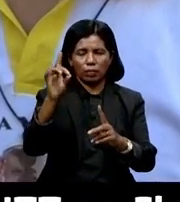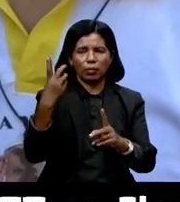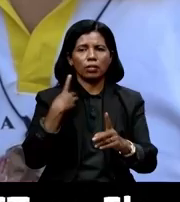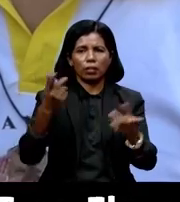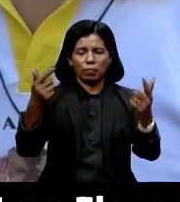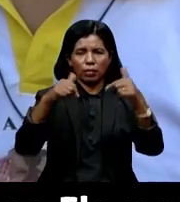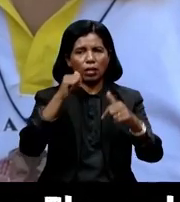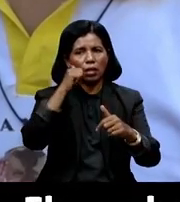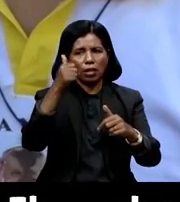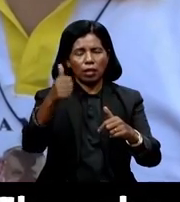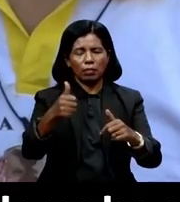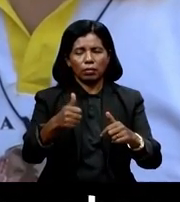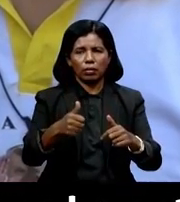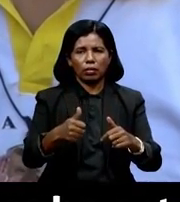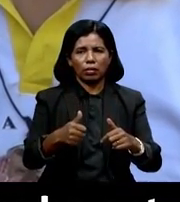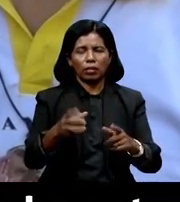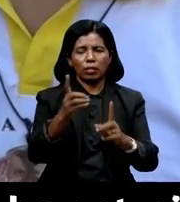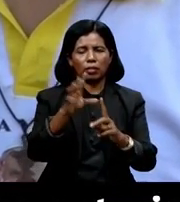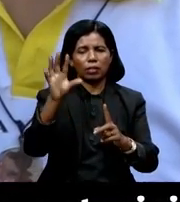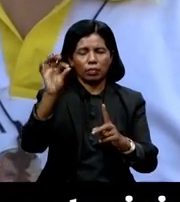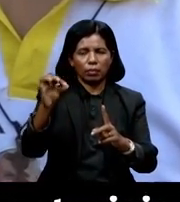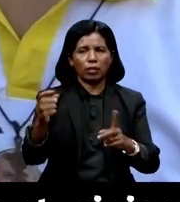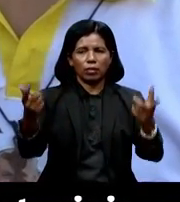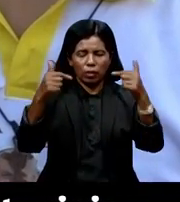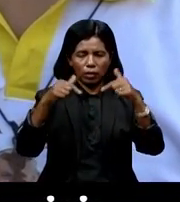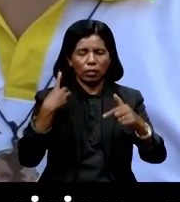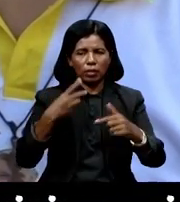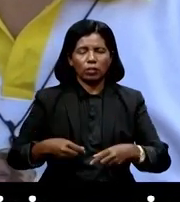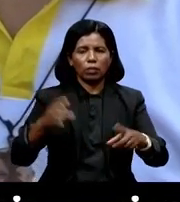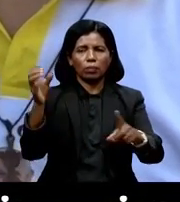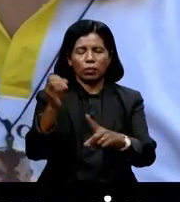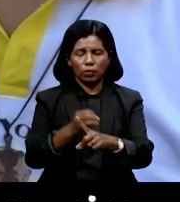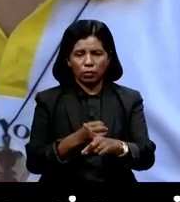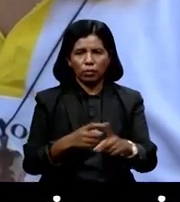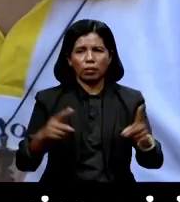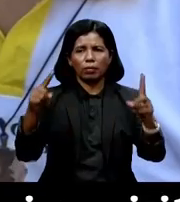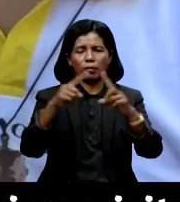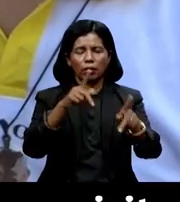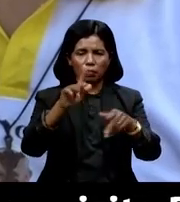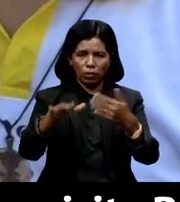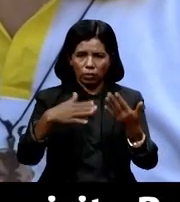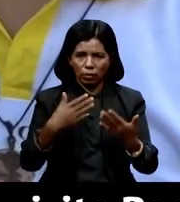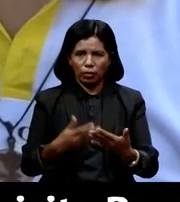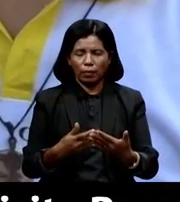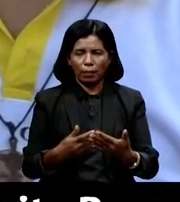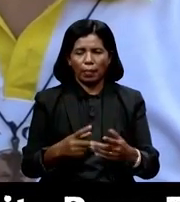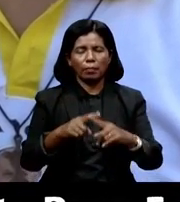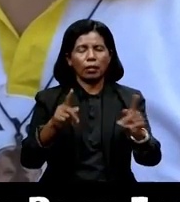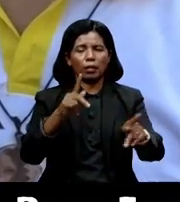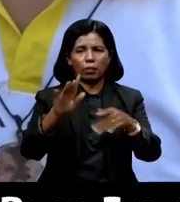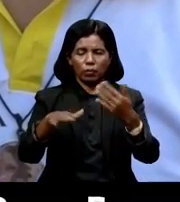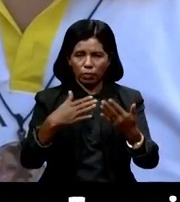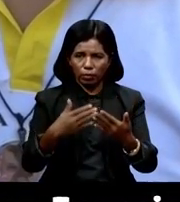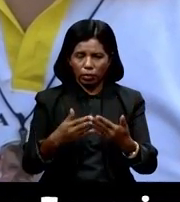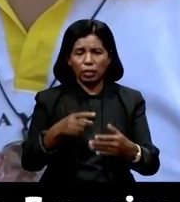depois abang se reserva ne ia dia 9 ita fo oportunidade ba ita nia peregrino sira ba ita ne sarani sira para